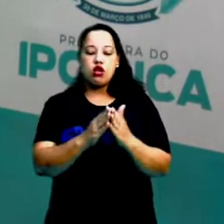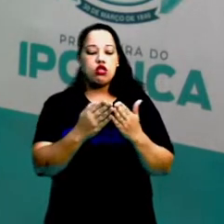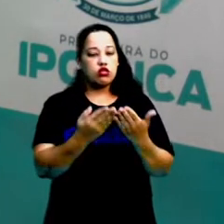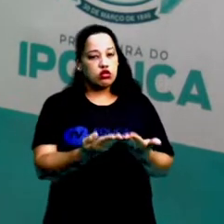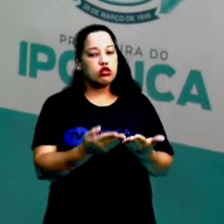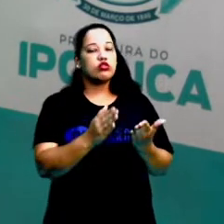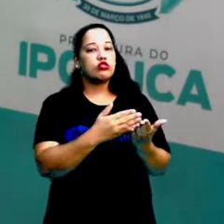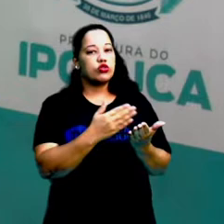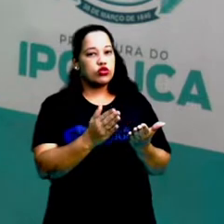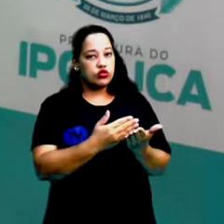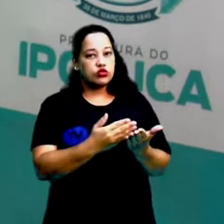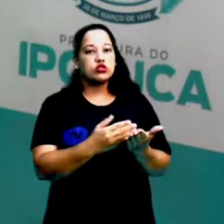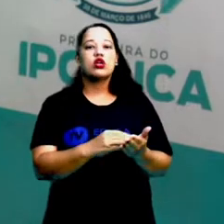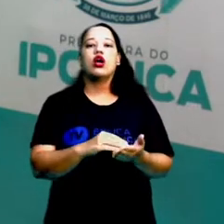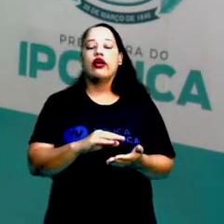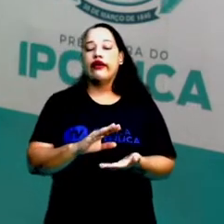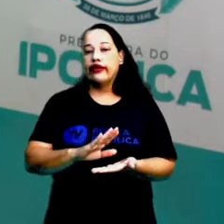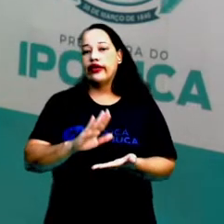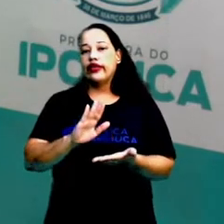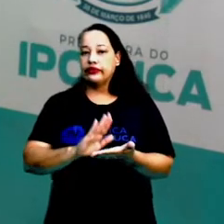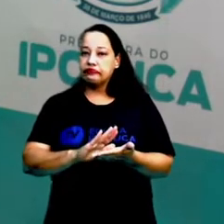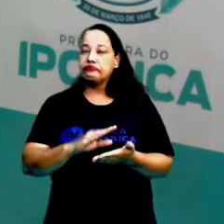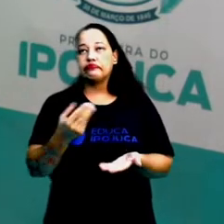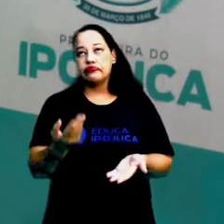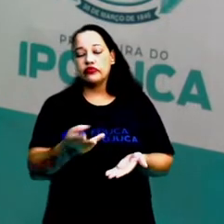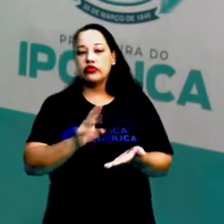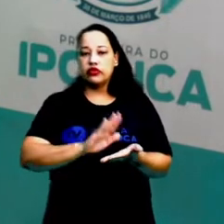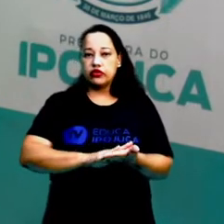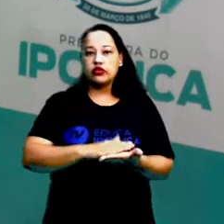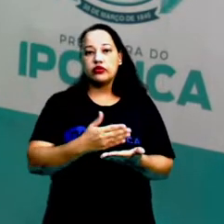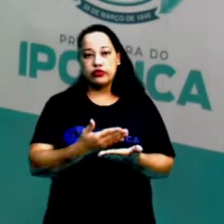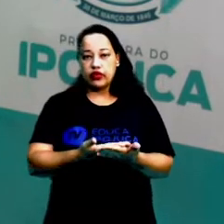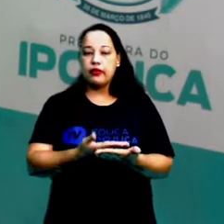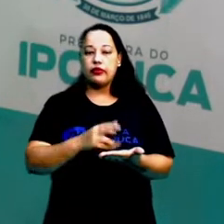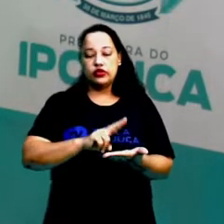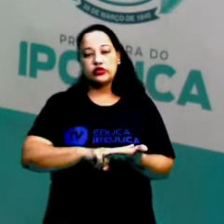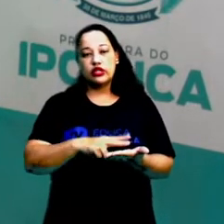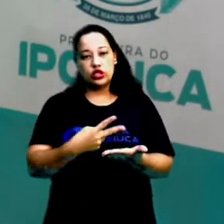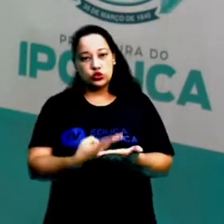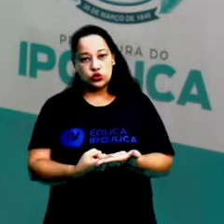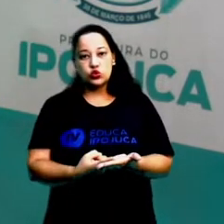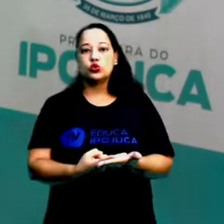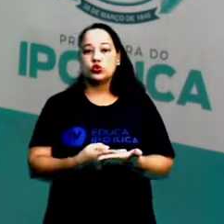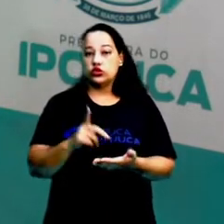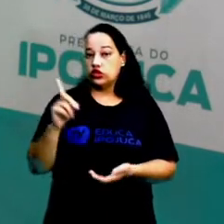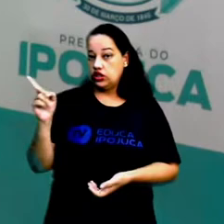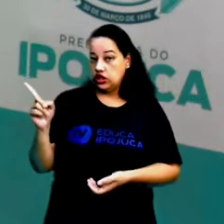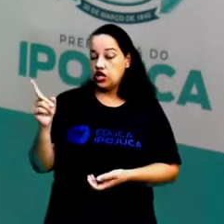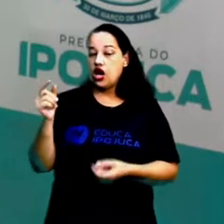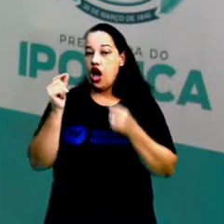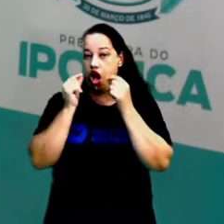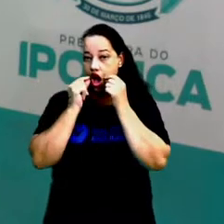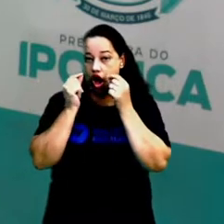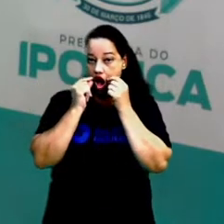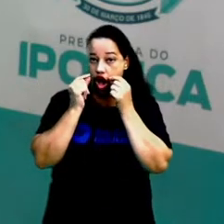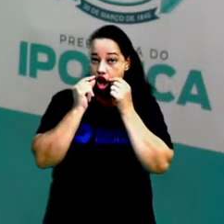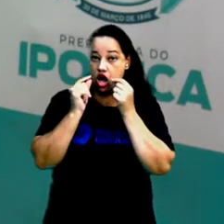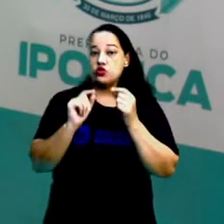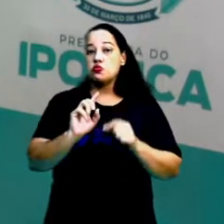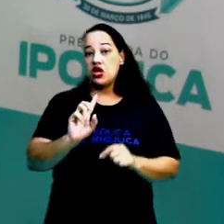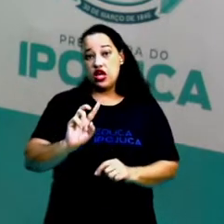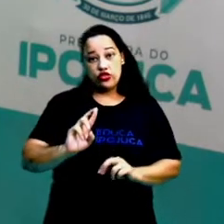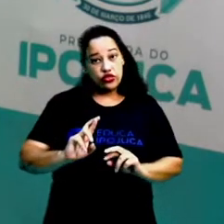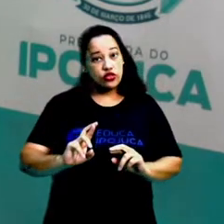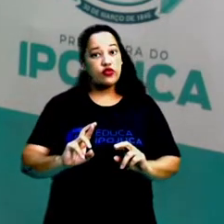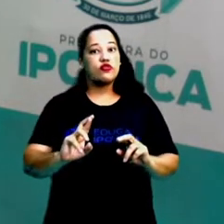inglês traduzem o mouse como rato. Até fiz isso aqui, certo? Mas mouse é camundongo.